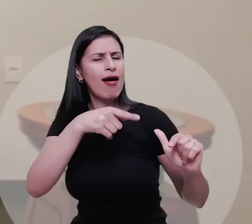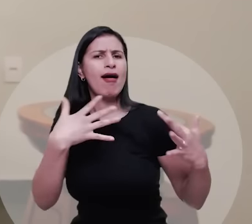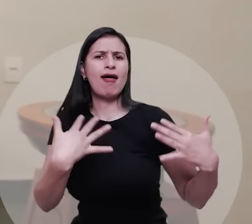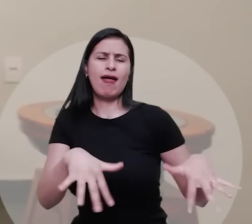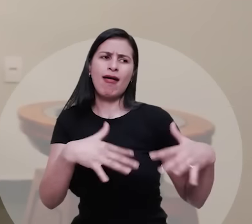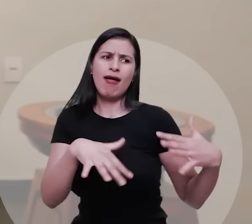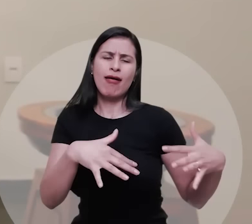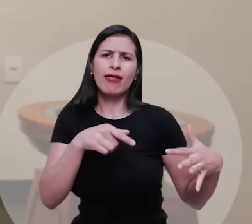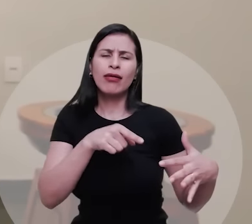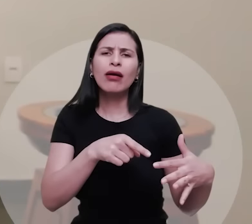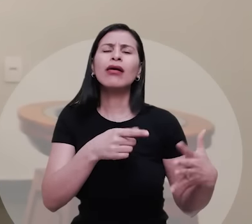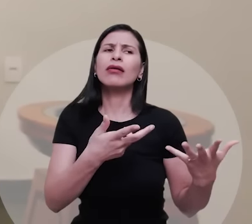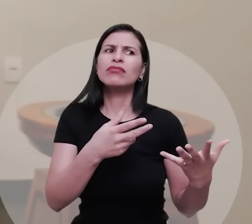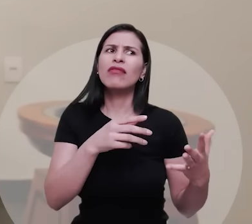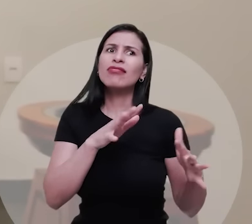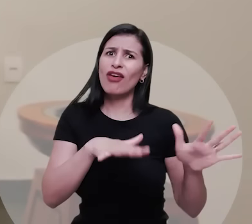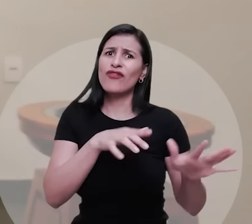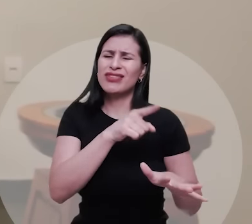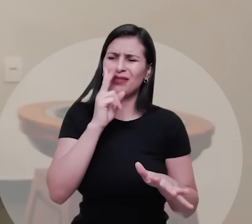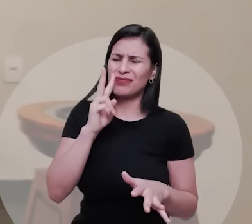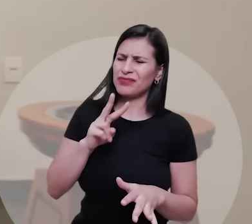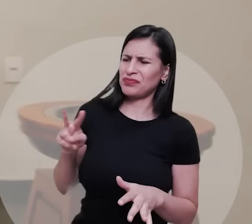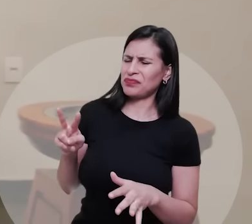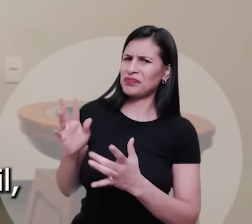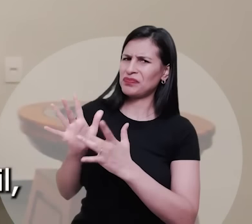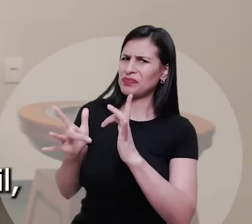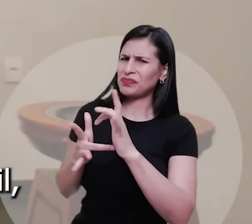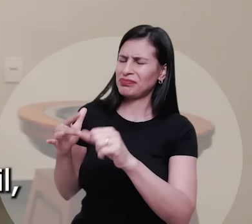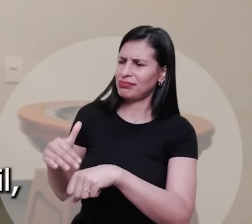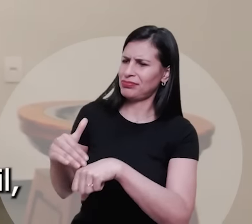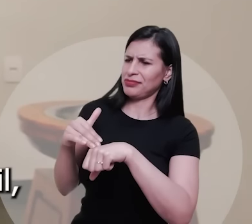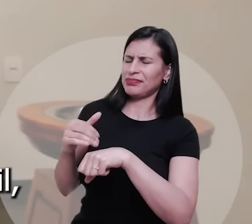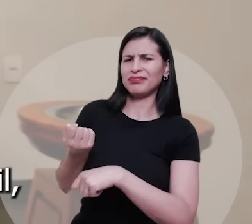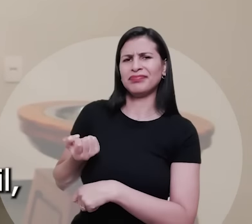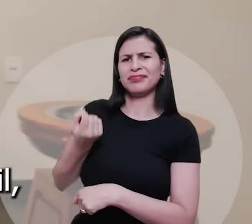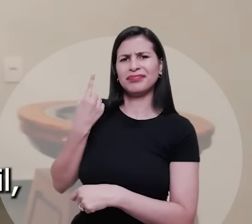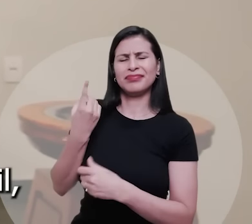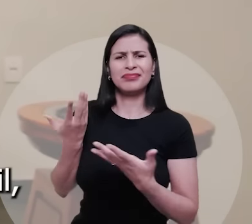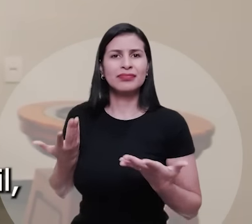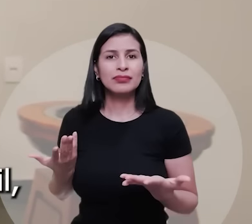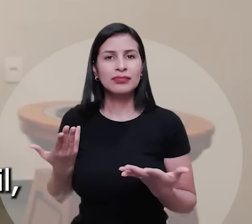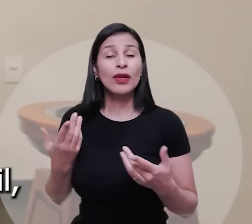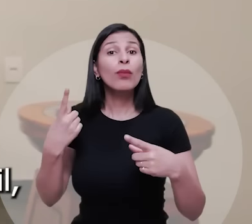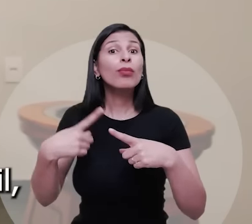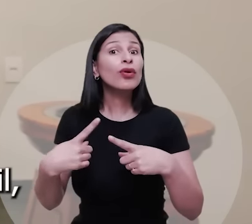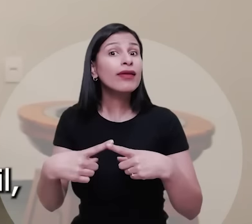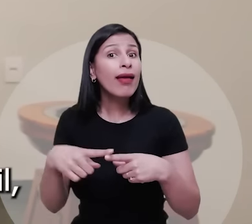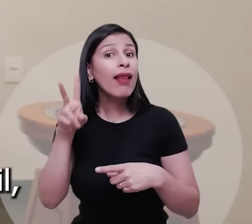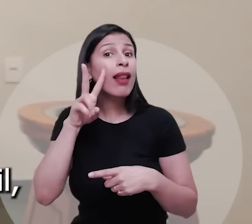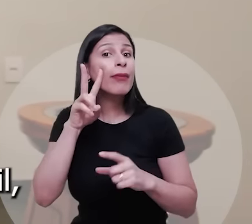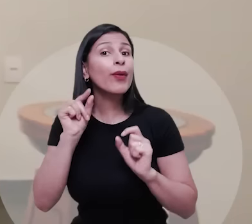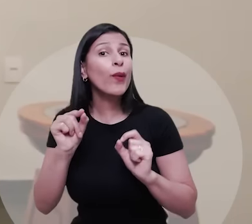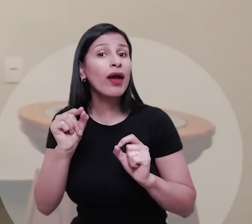essa forma de Jesus falar com ele. De novo, vamos lembrar que Nicodemos é um líder civil, membro